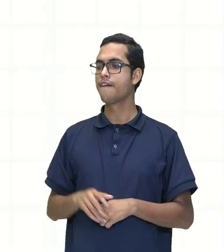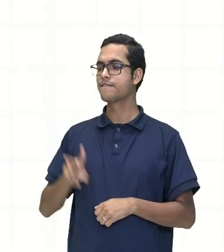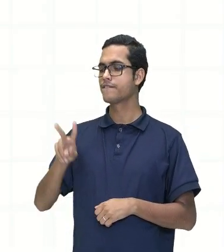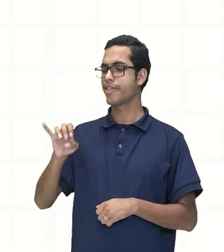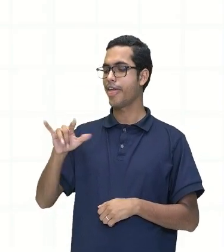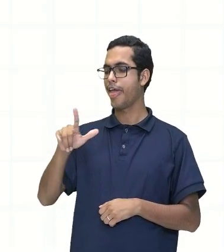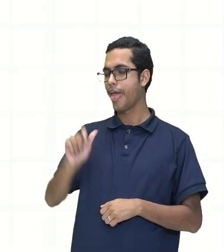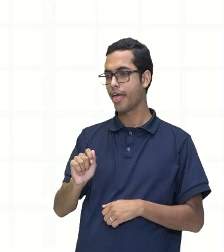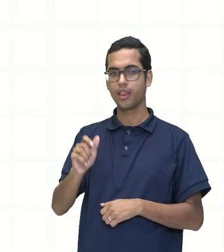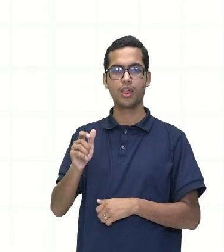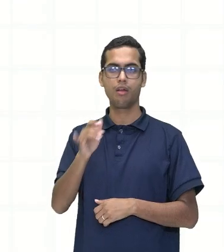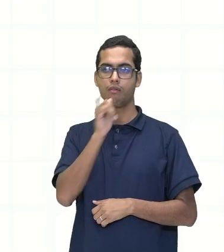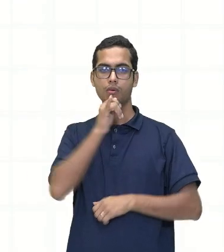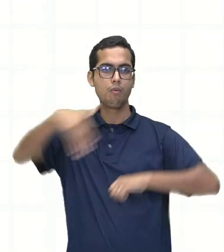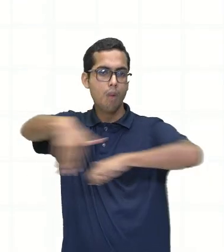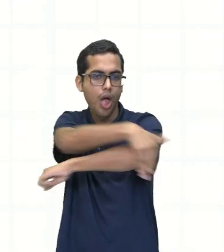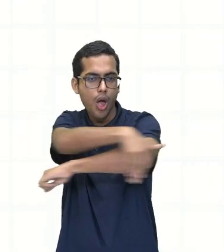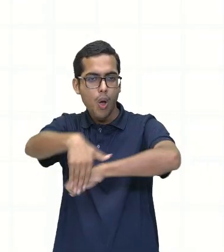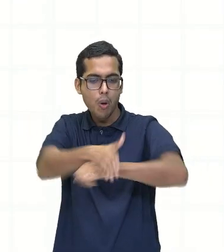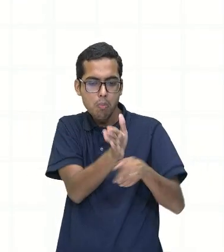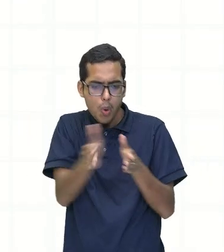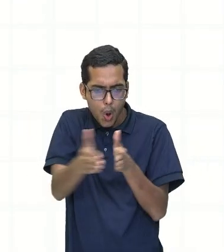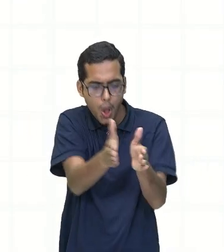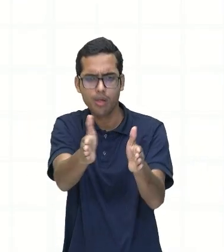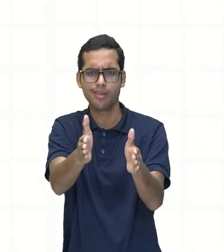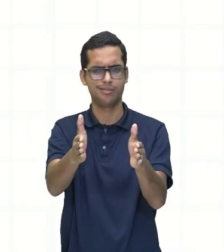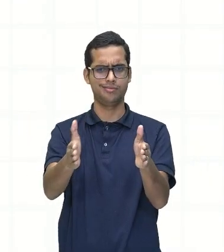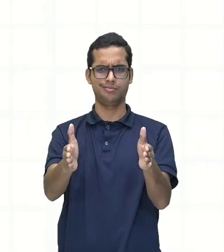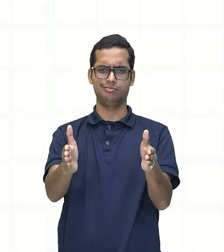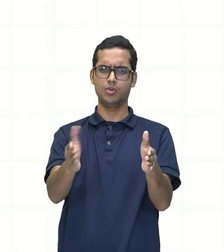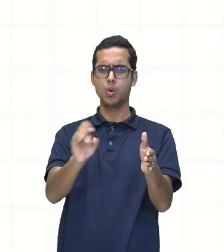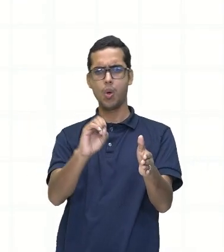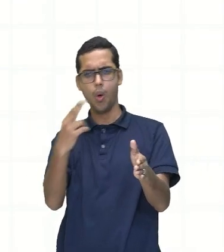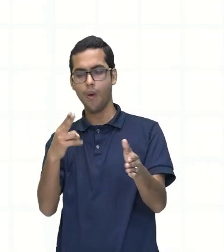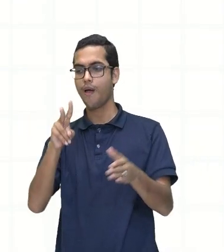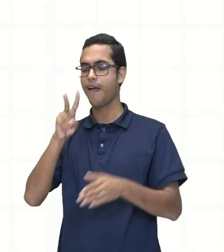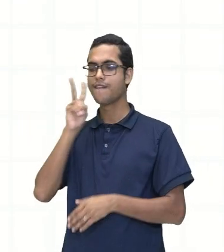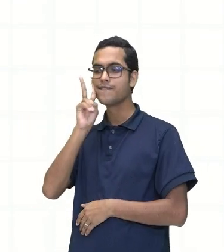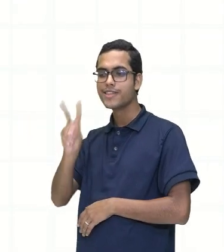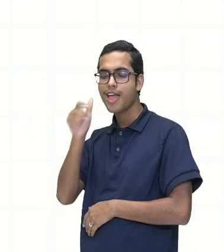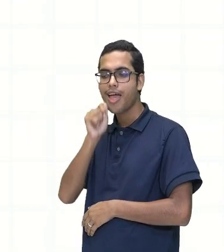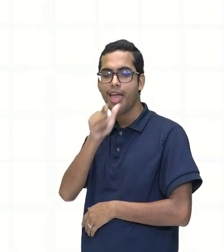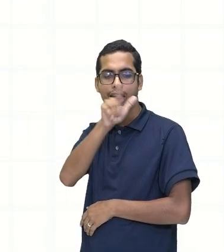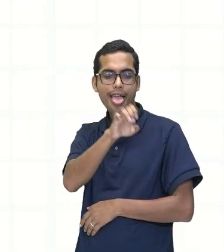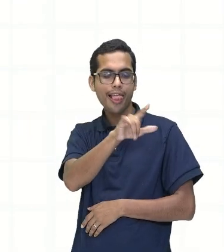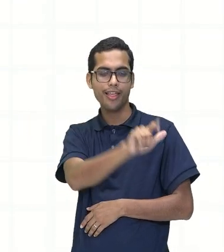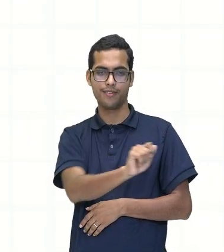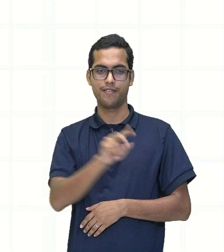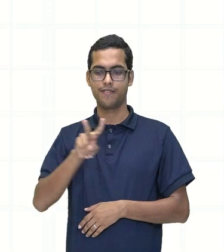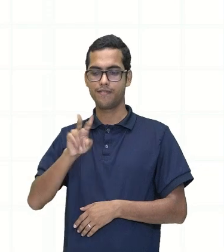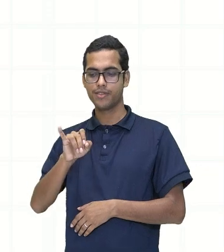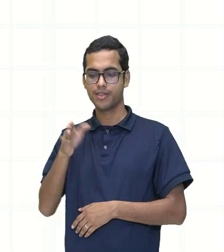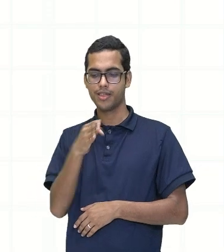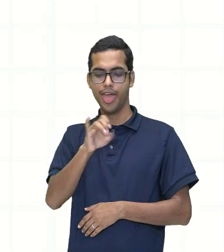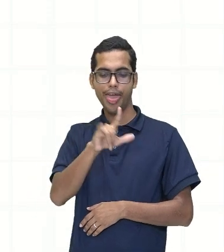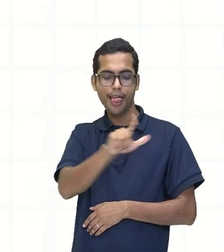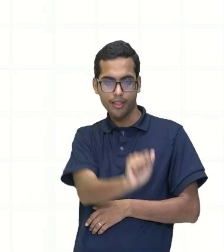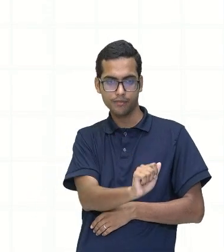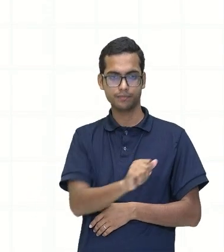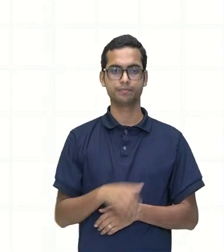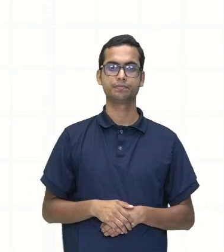ela pode ser o quê? Uma rua estreita, certo? E esse é muito comum a gente falar, eu amo